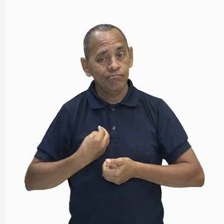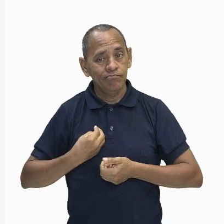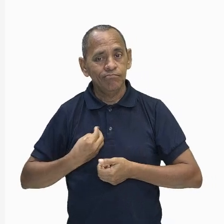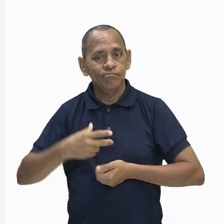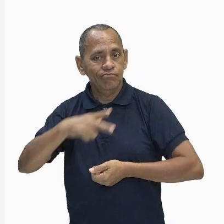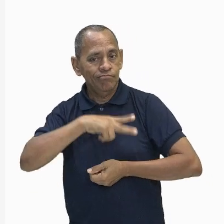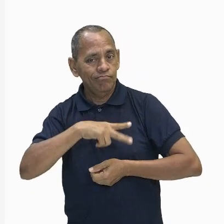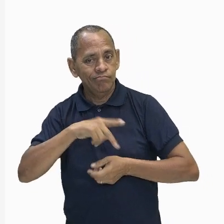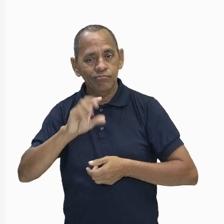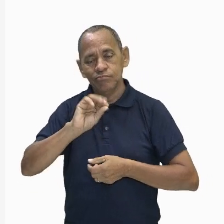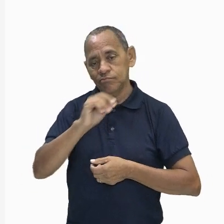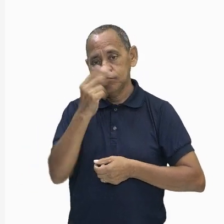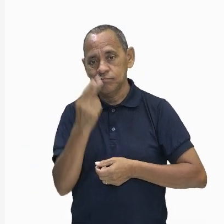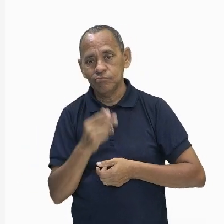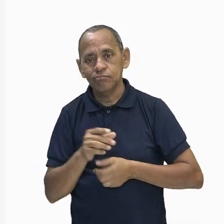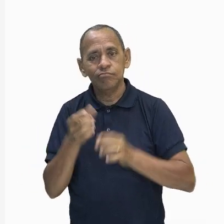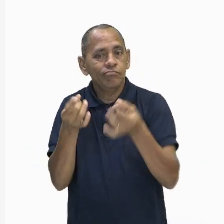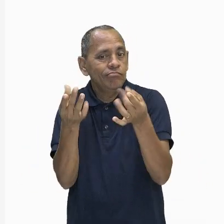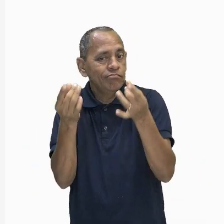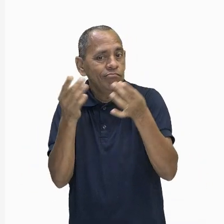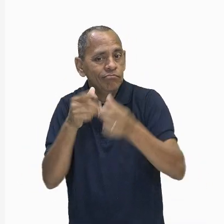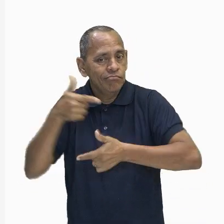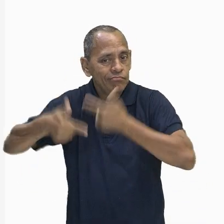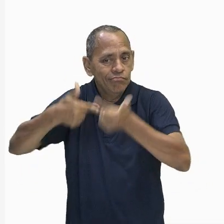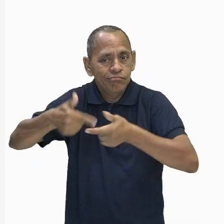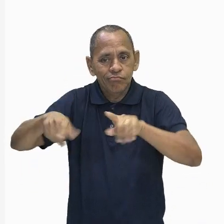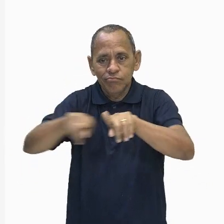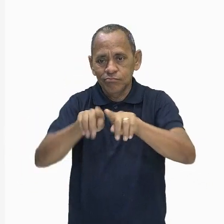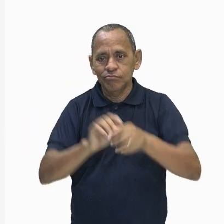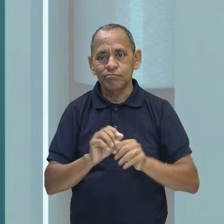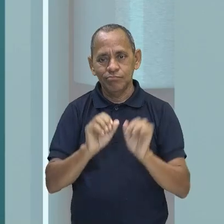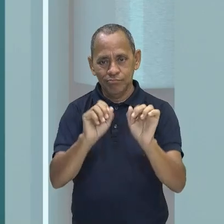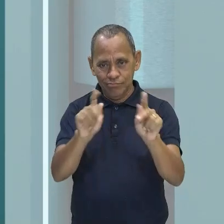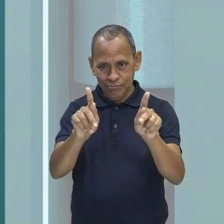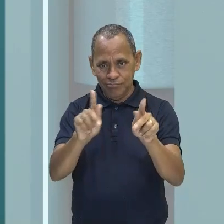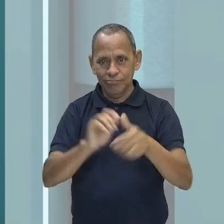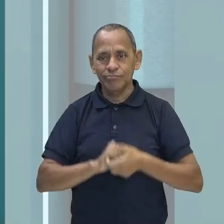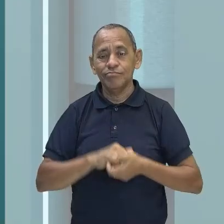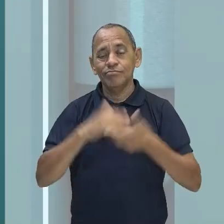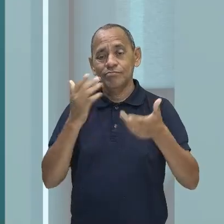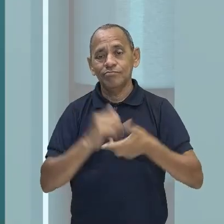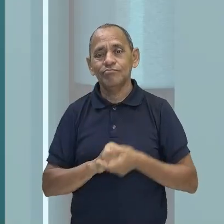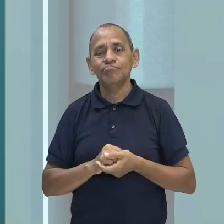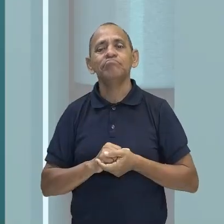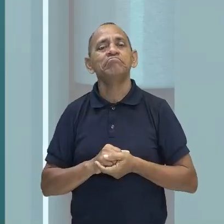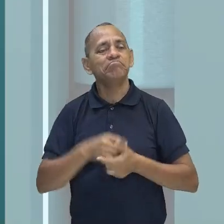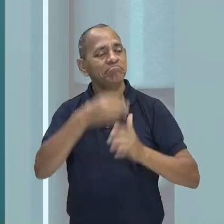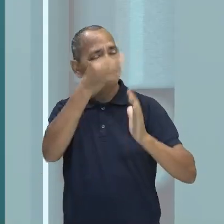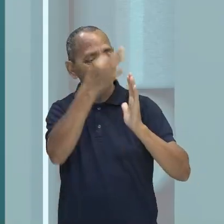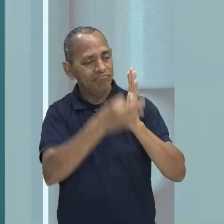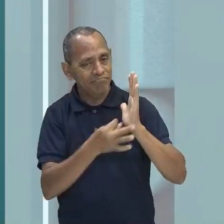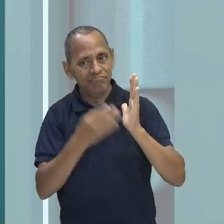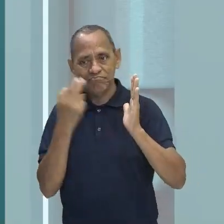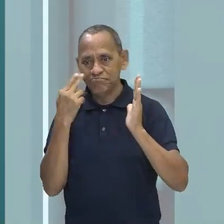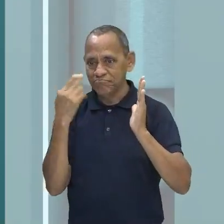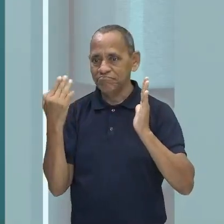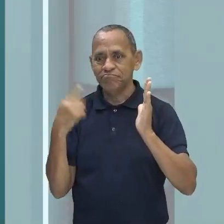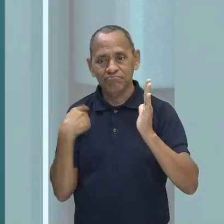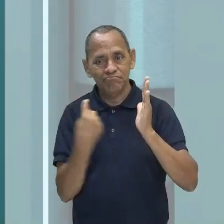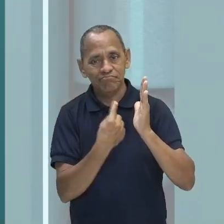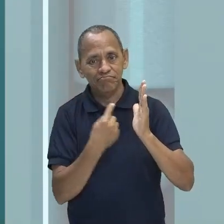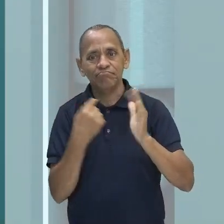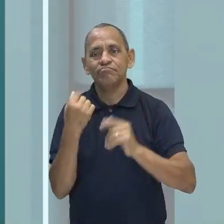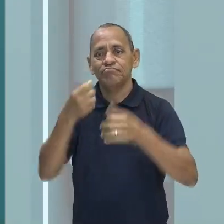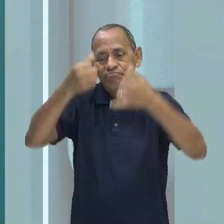pessoal, seja no mercado de trabalho. Ok? Então, com esse texto aí explicando para a gente a importância